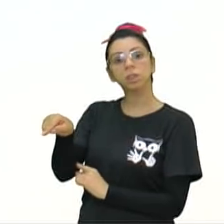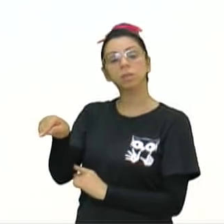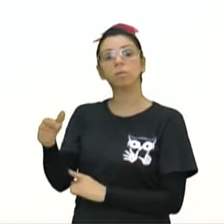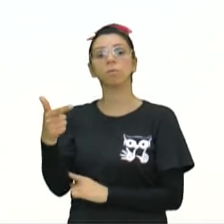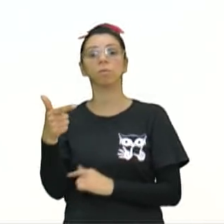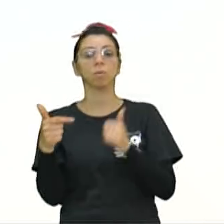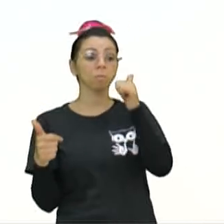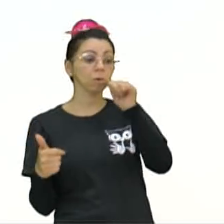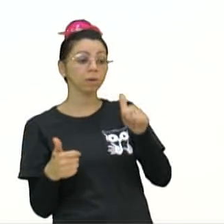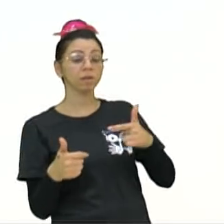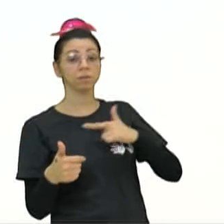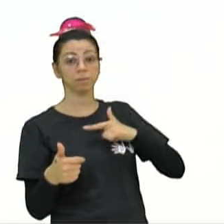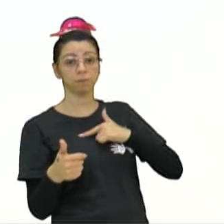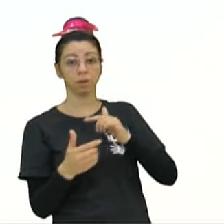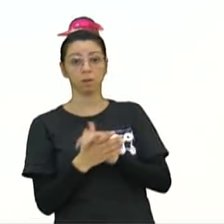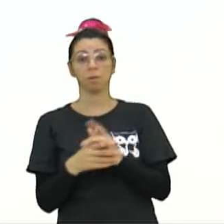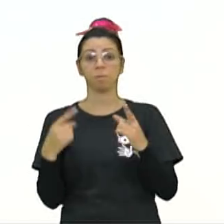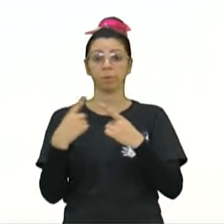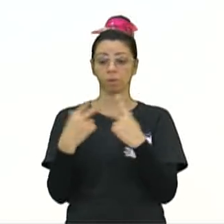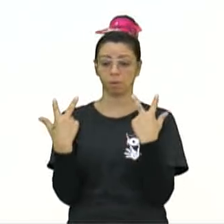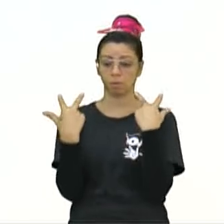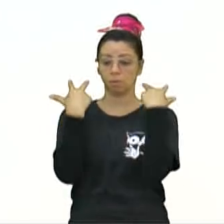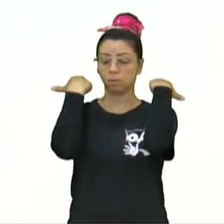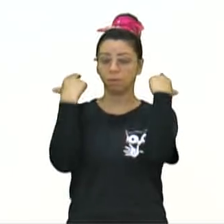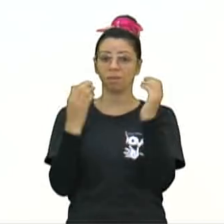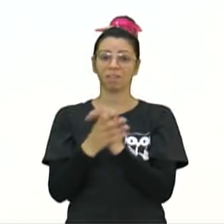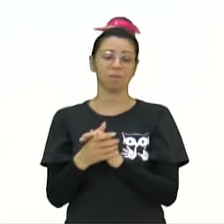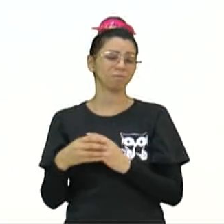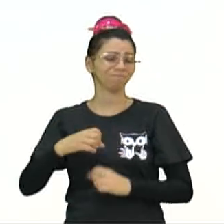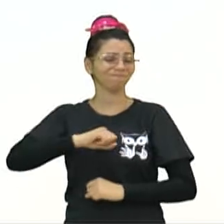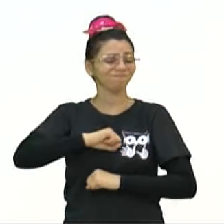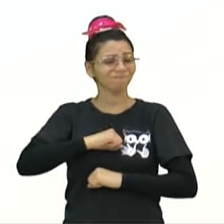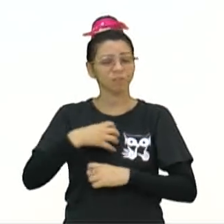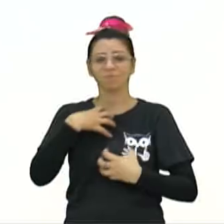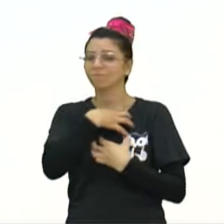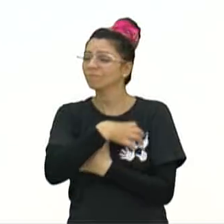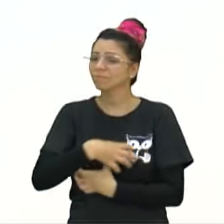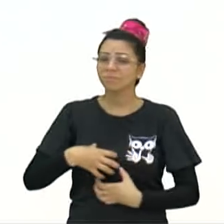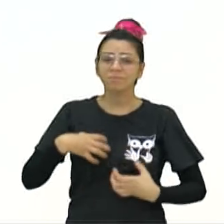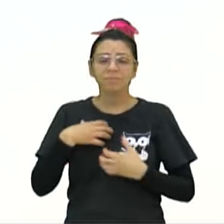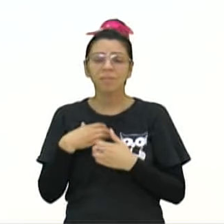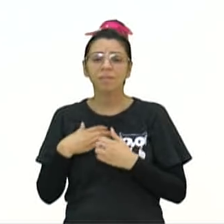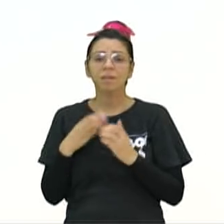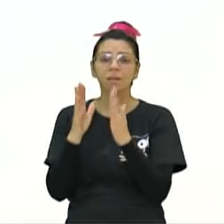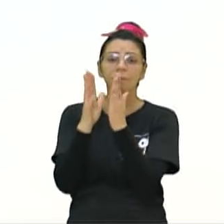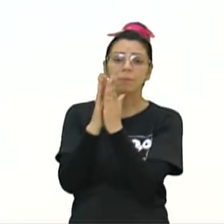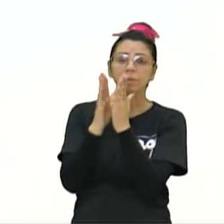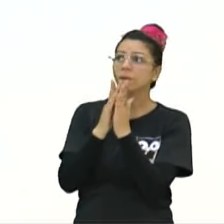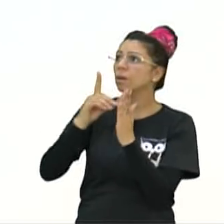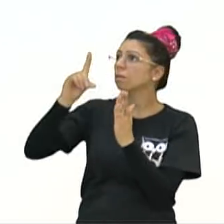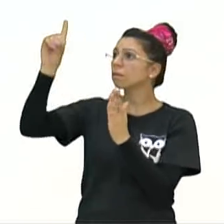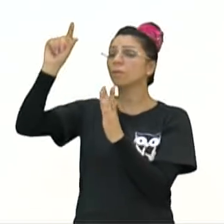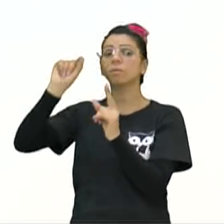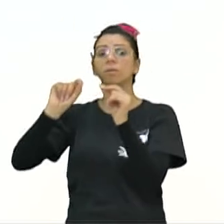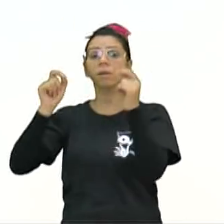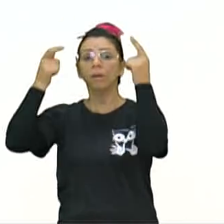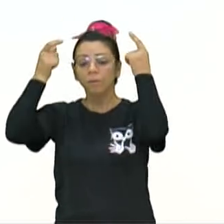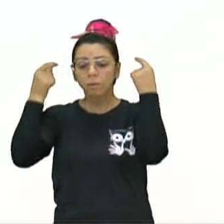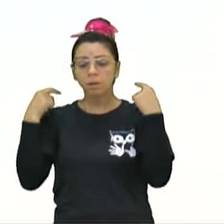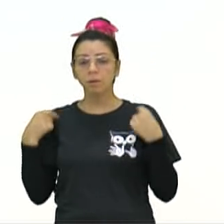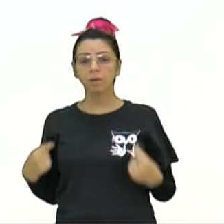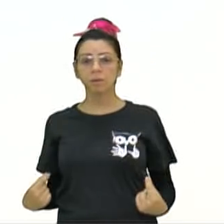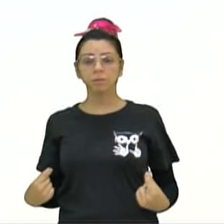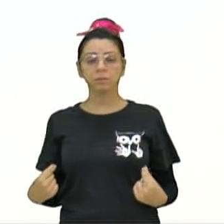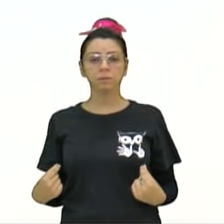Eu me senti horrorosa e rezei para que meu cabelo crescesse depressa. Como se constroem os parâmetros de beleza?